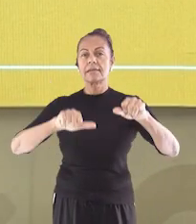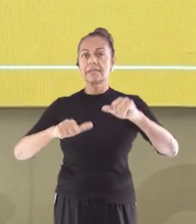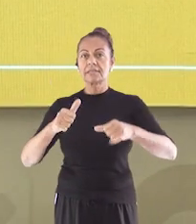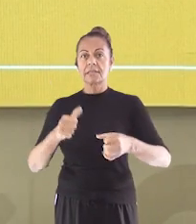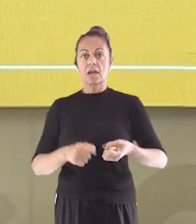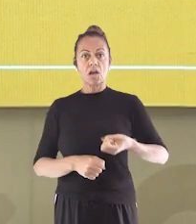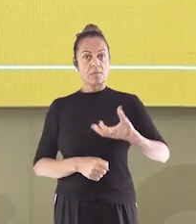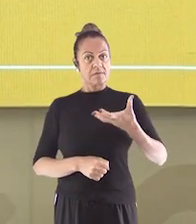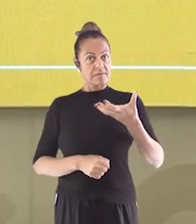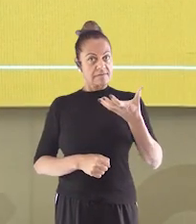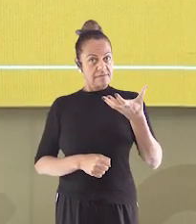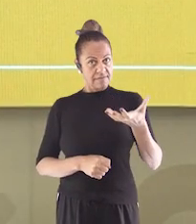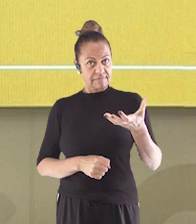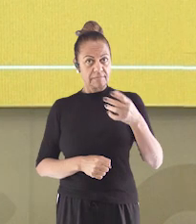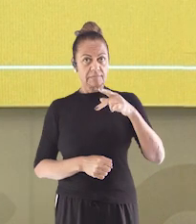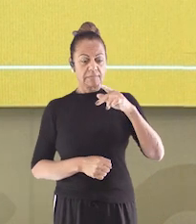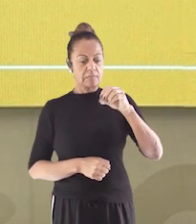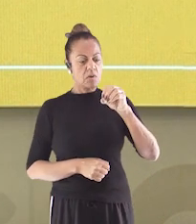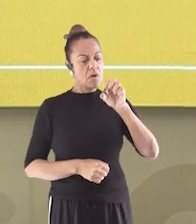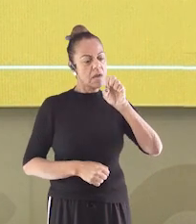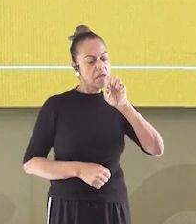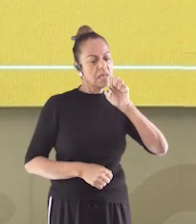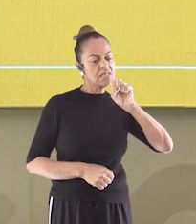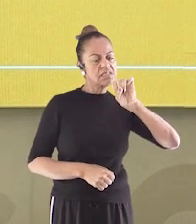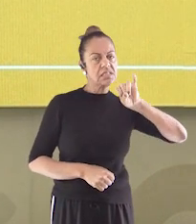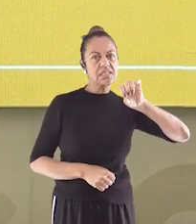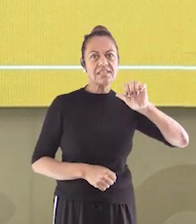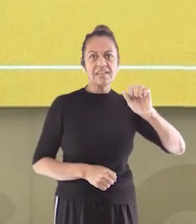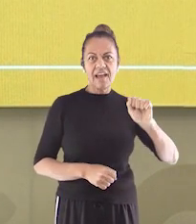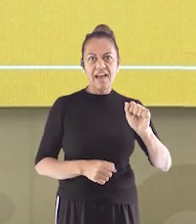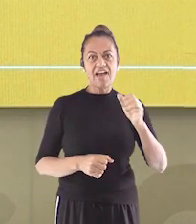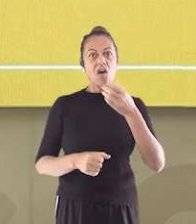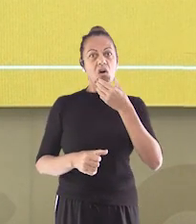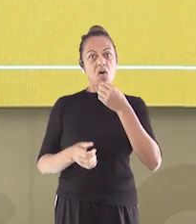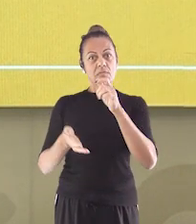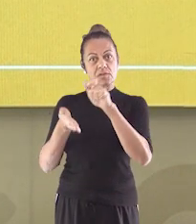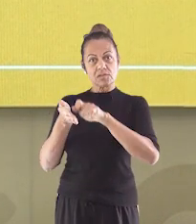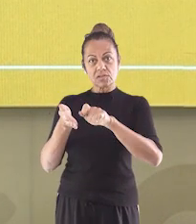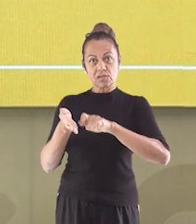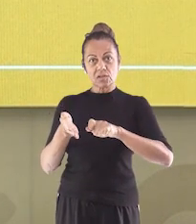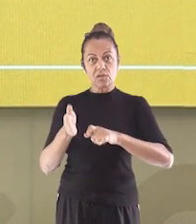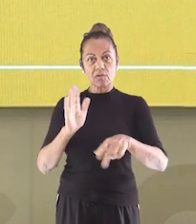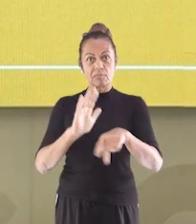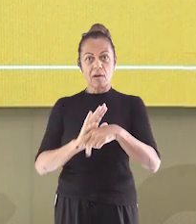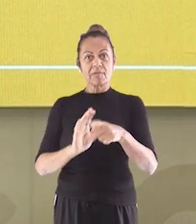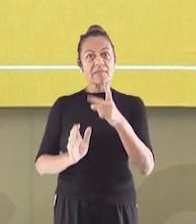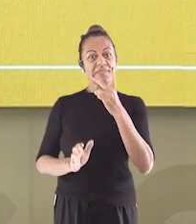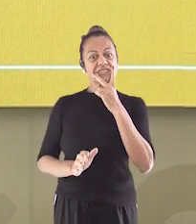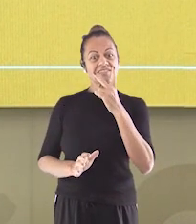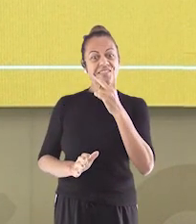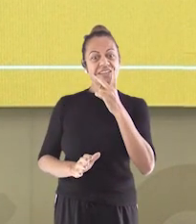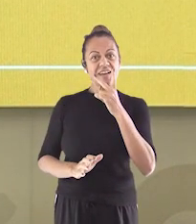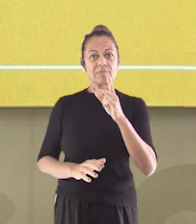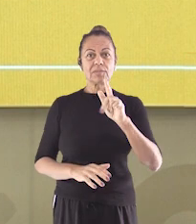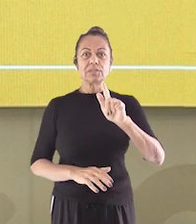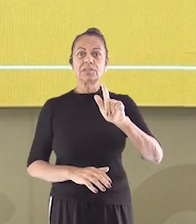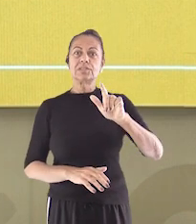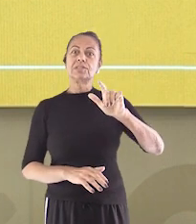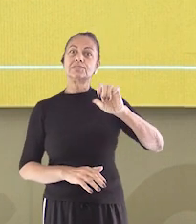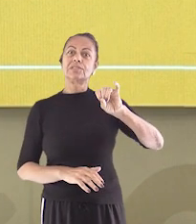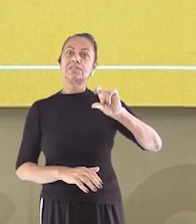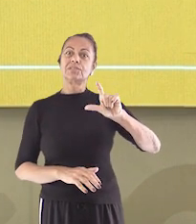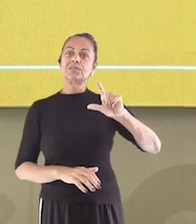este poema intitulado Poesia, do escritor capixaba Gilson Soares, publicado no livro Poesia de Bolso,